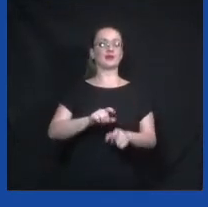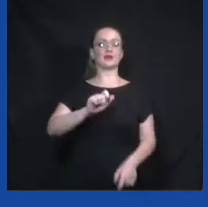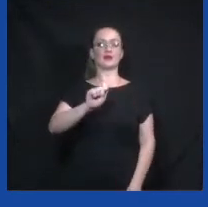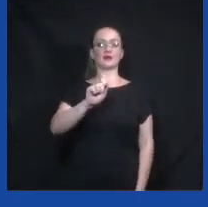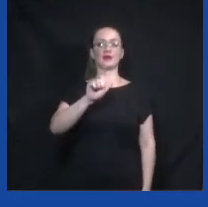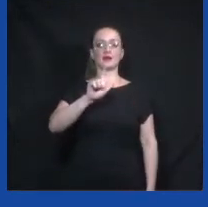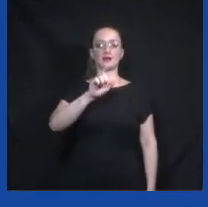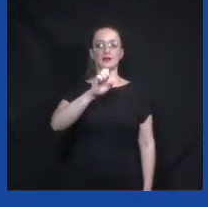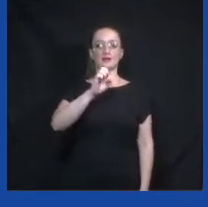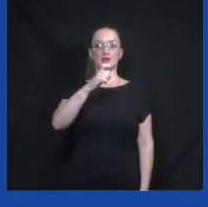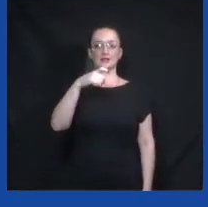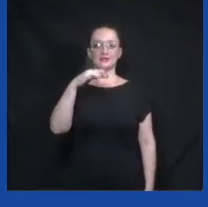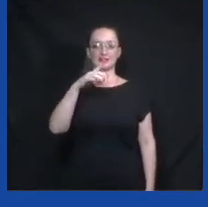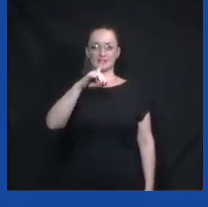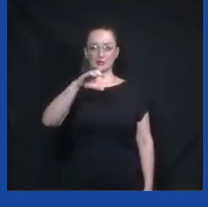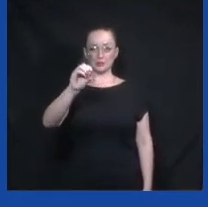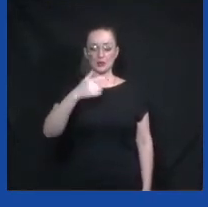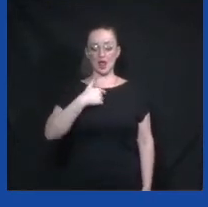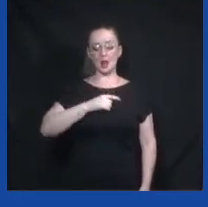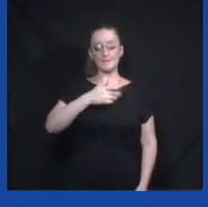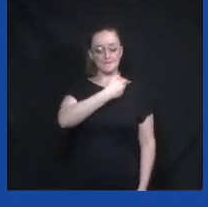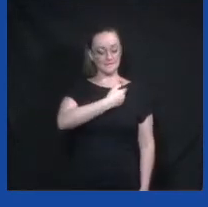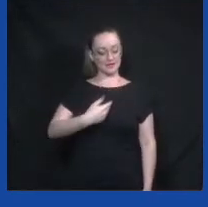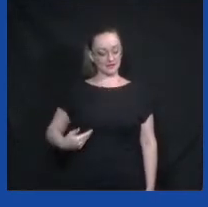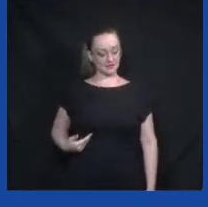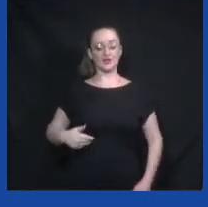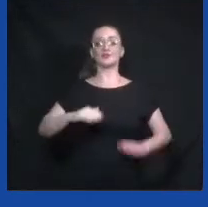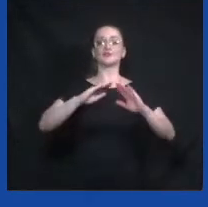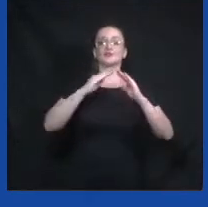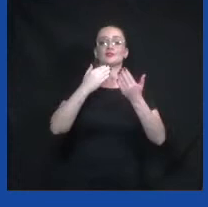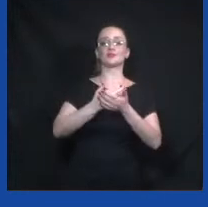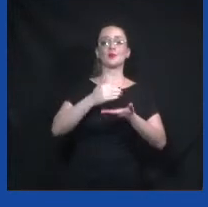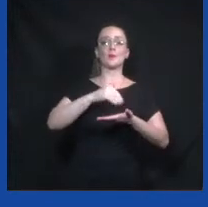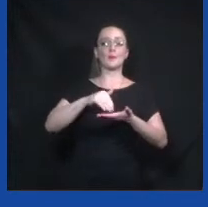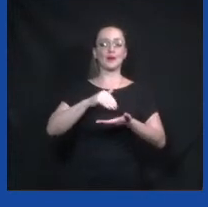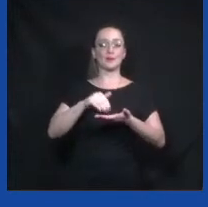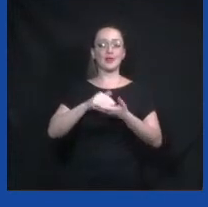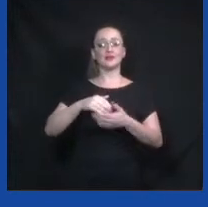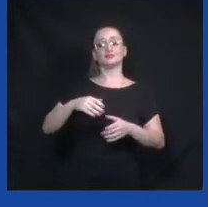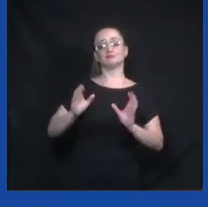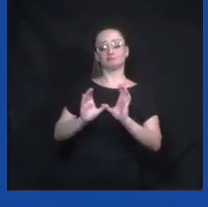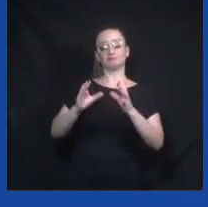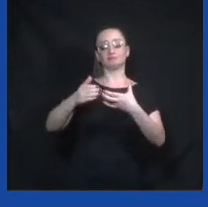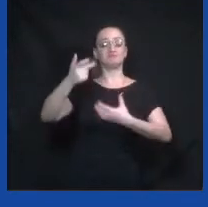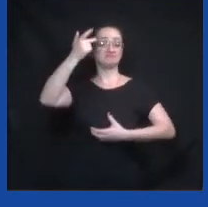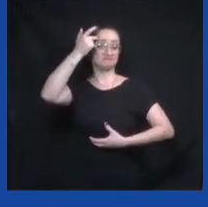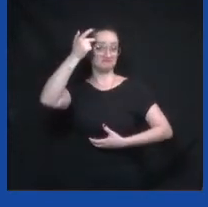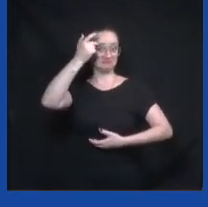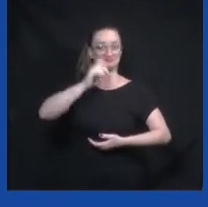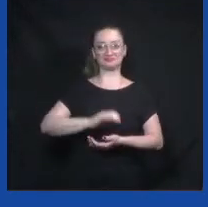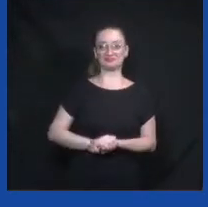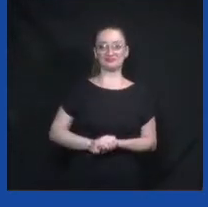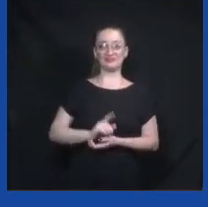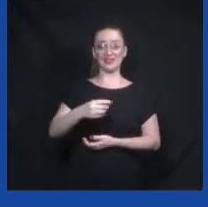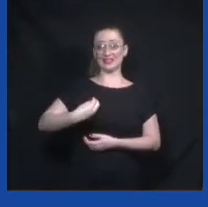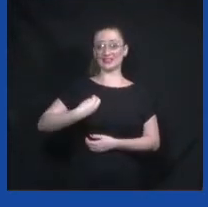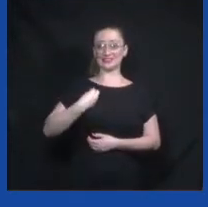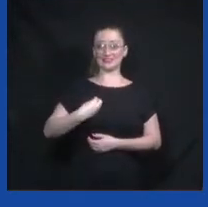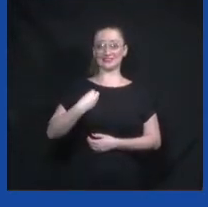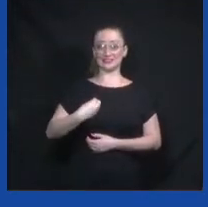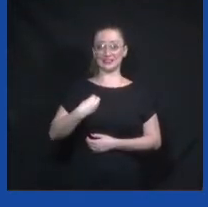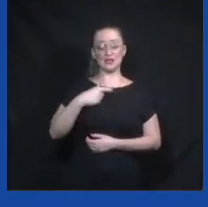que é diretor-presidente da Escola do Parlamento da Câmara Municipal de São Paulo. Ele está, teve um